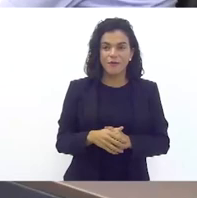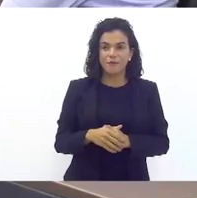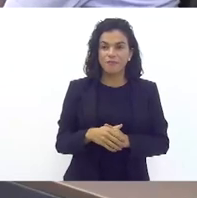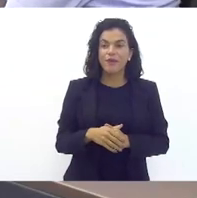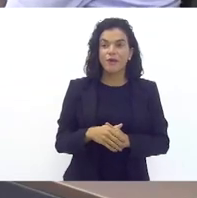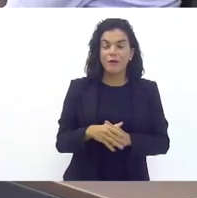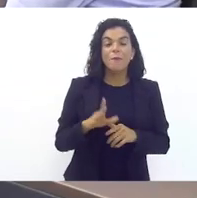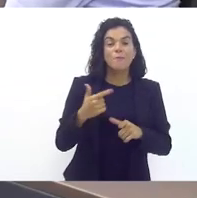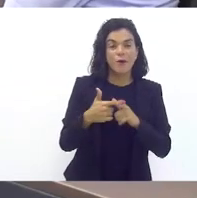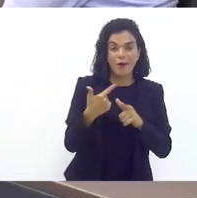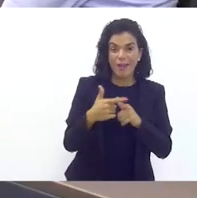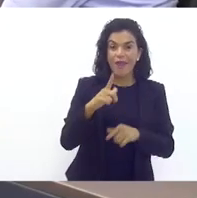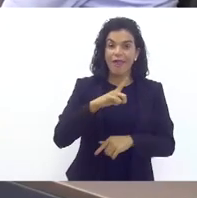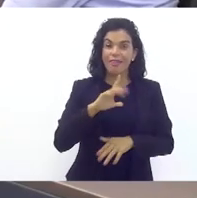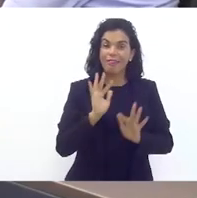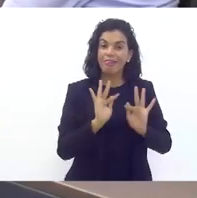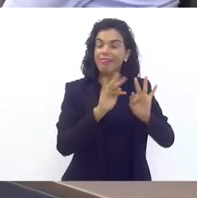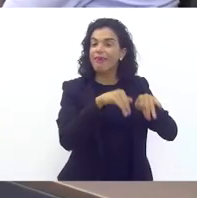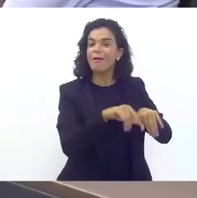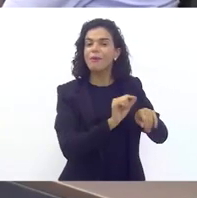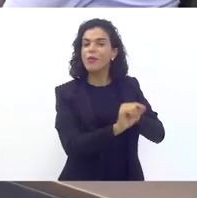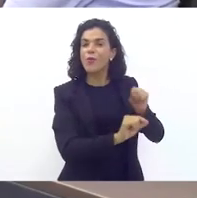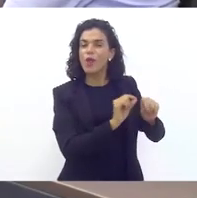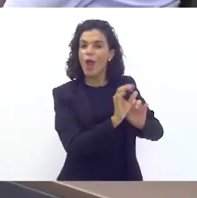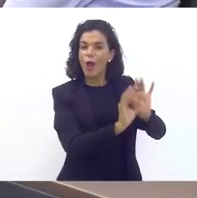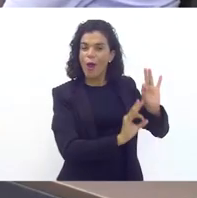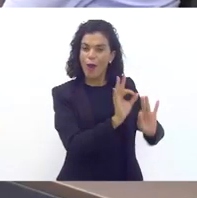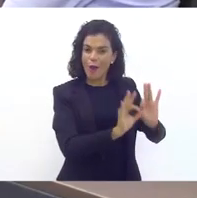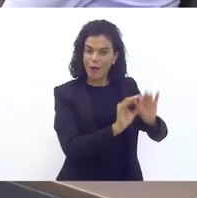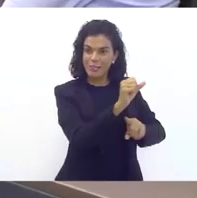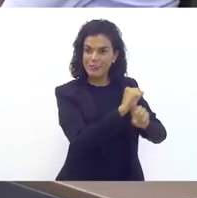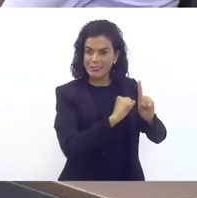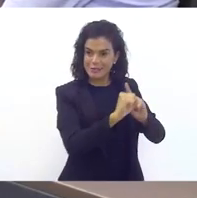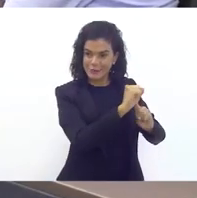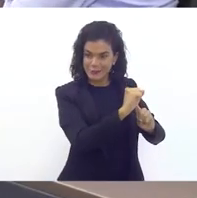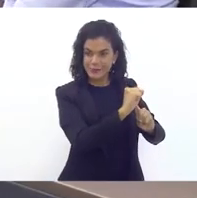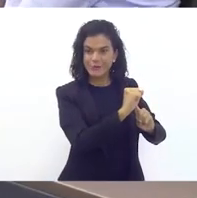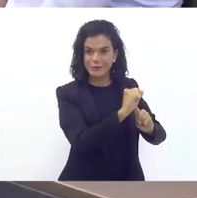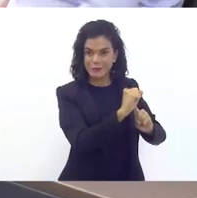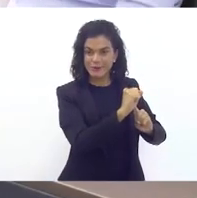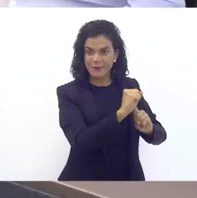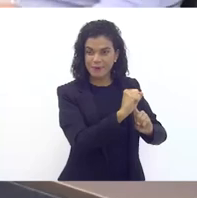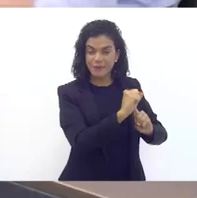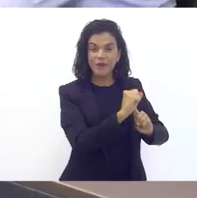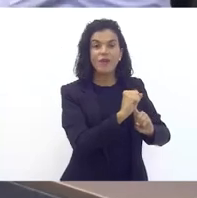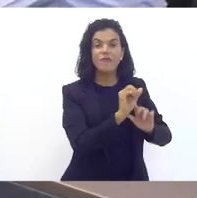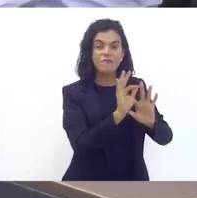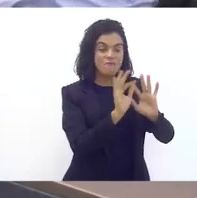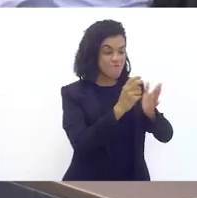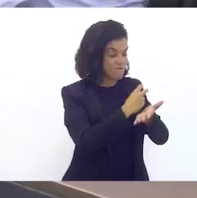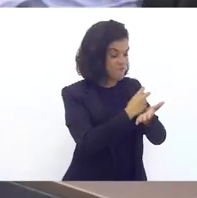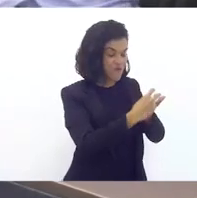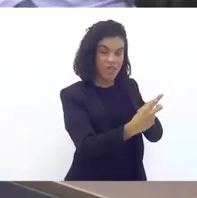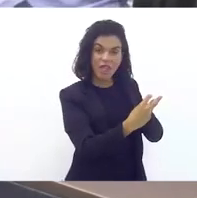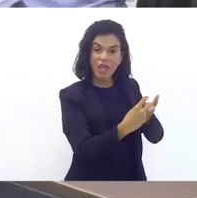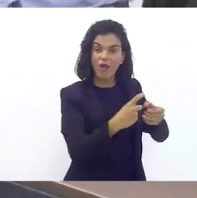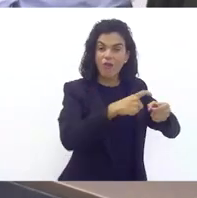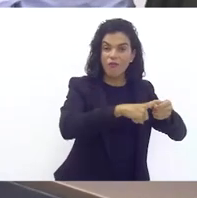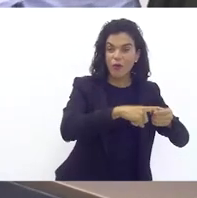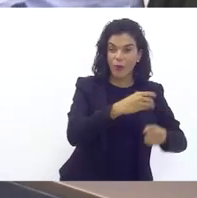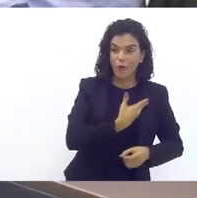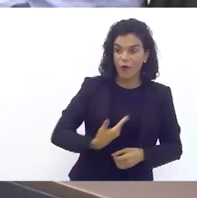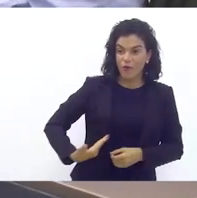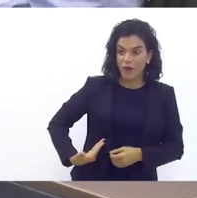exatamente disso, porque termina a organização social, encerra o seu vínculo com o governo do